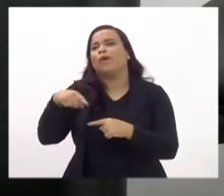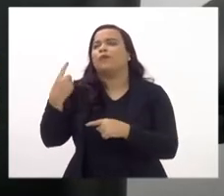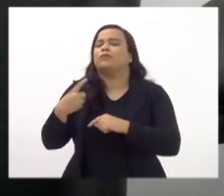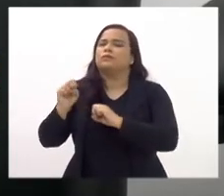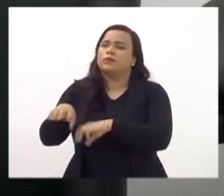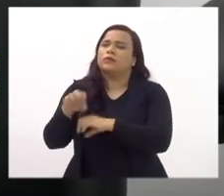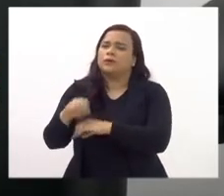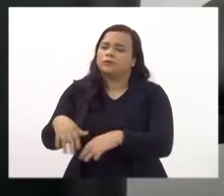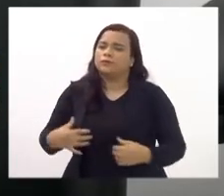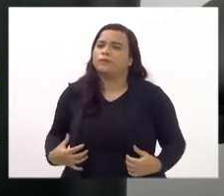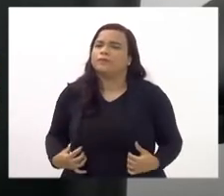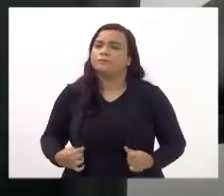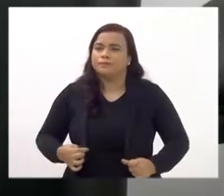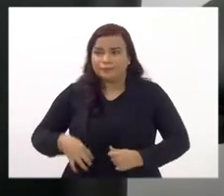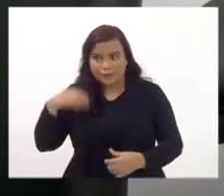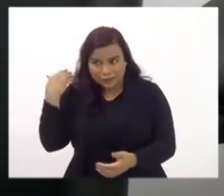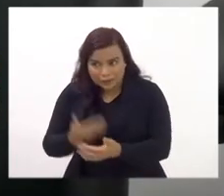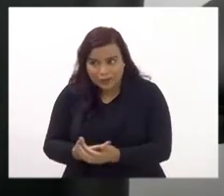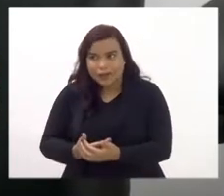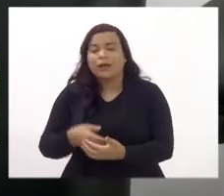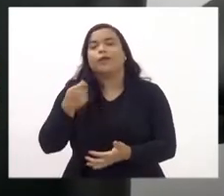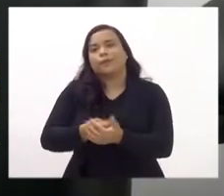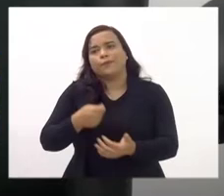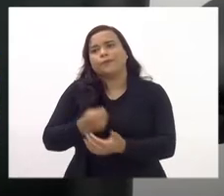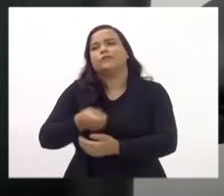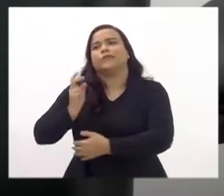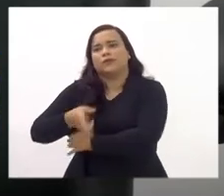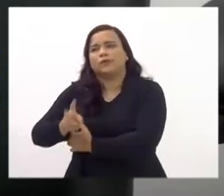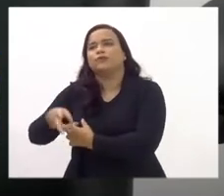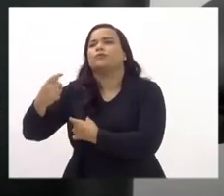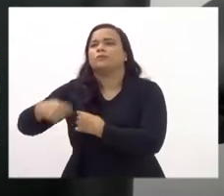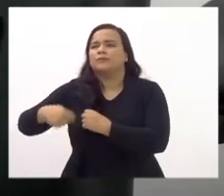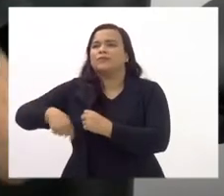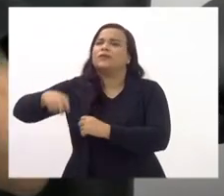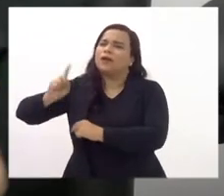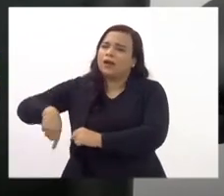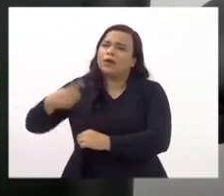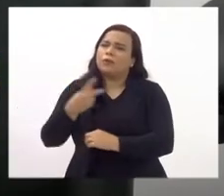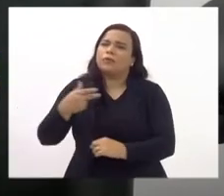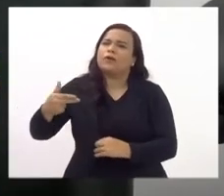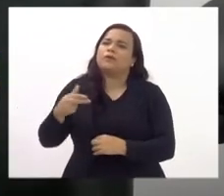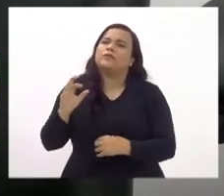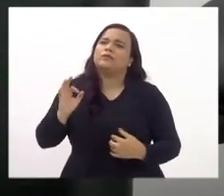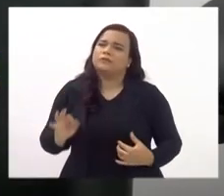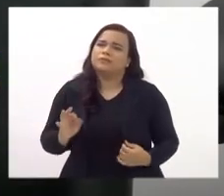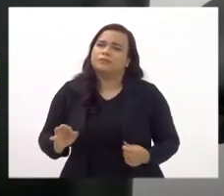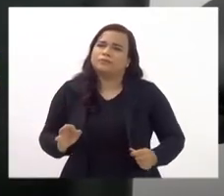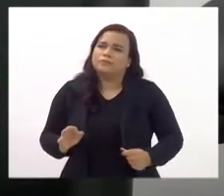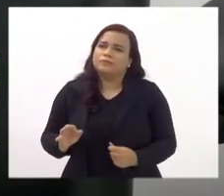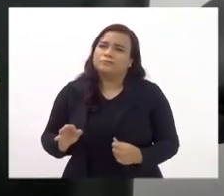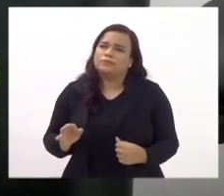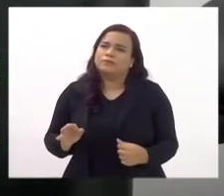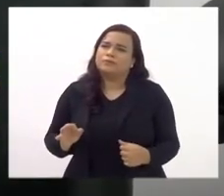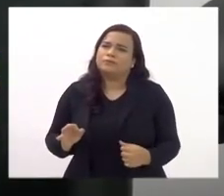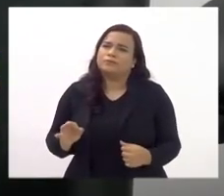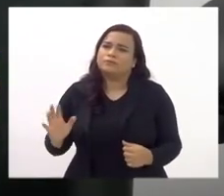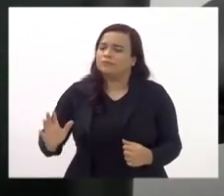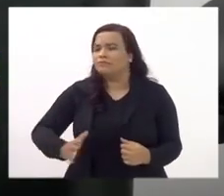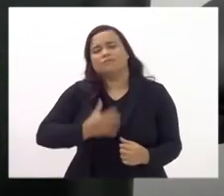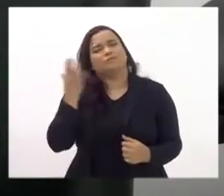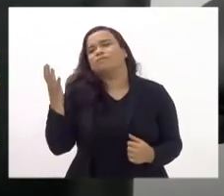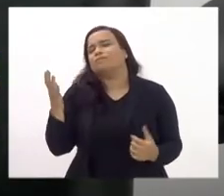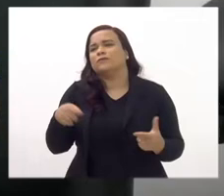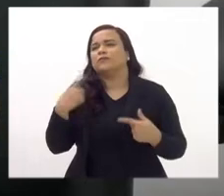E até hoje a gente precisa estar nessa luta. É uma situação realmente absurda, né? Que a